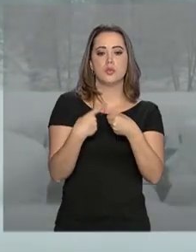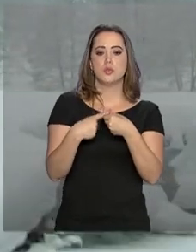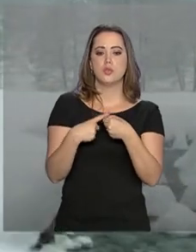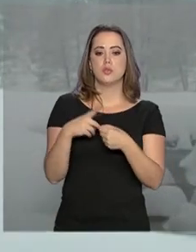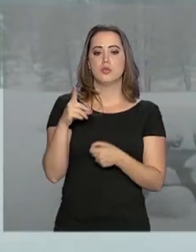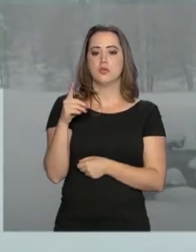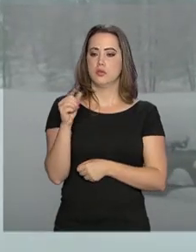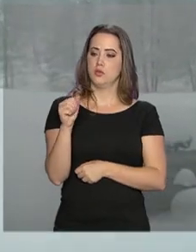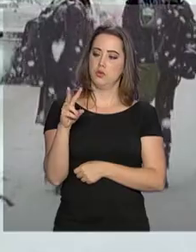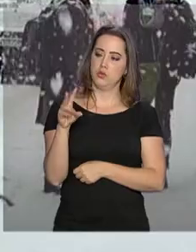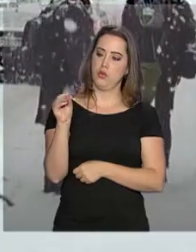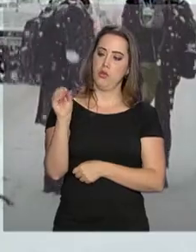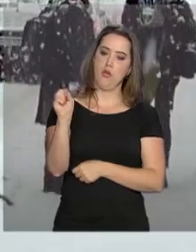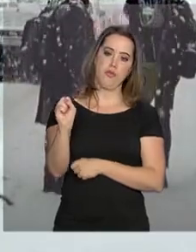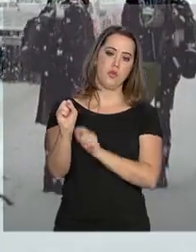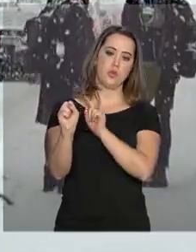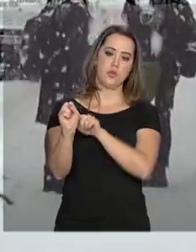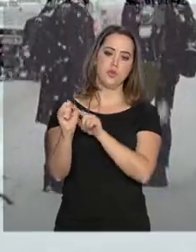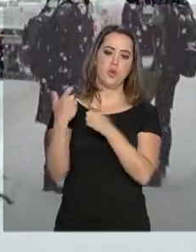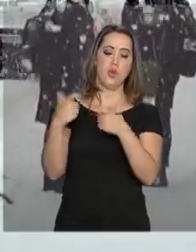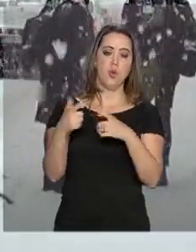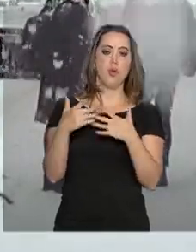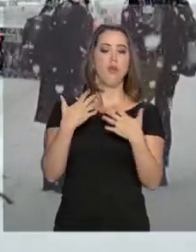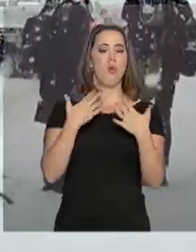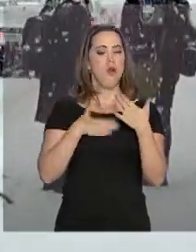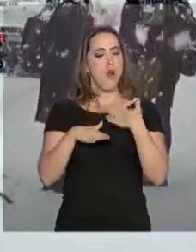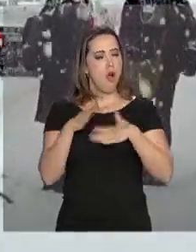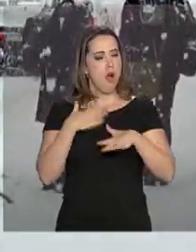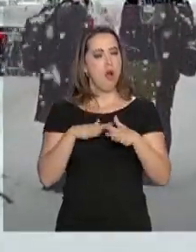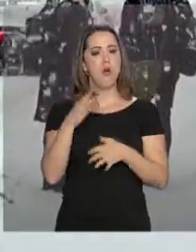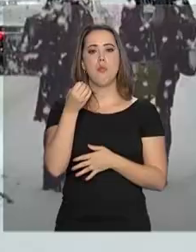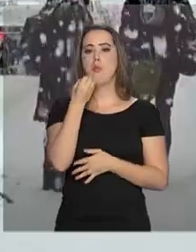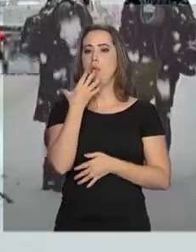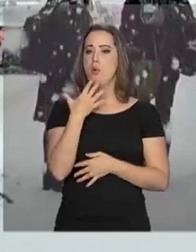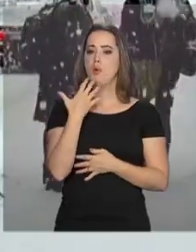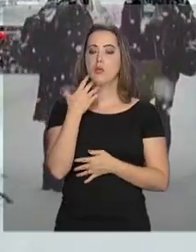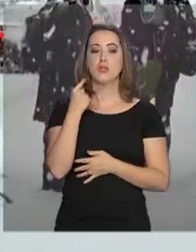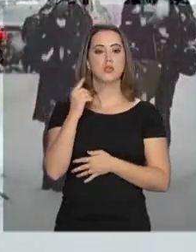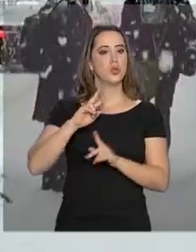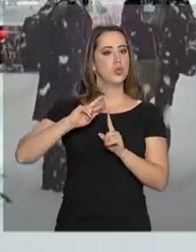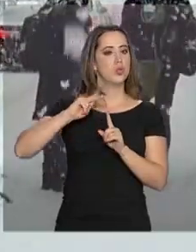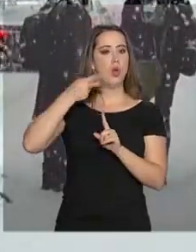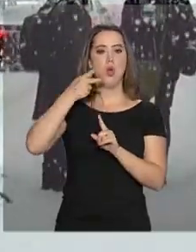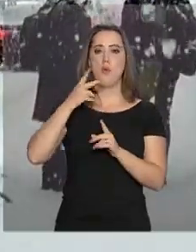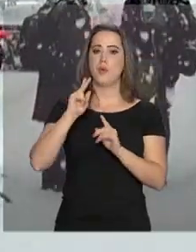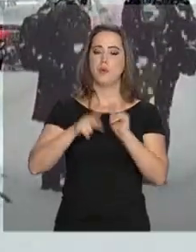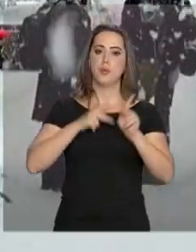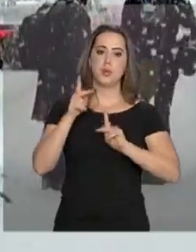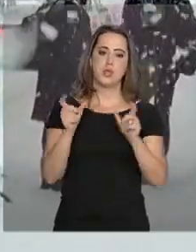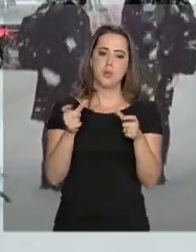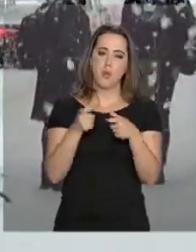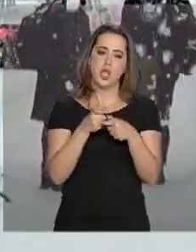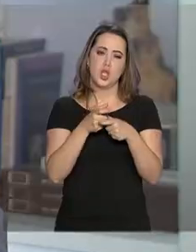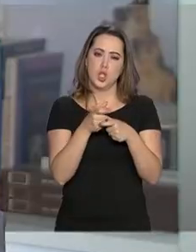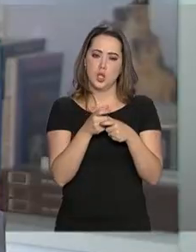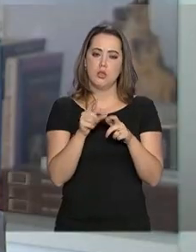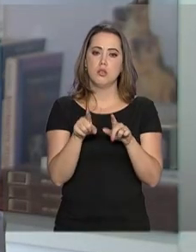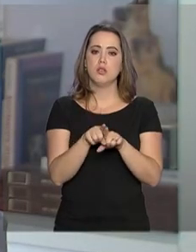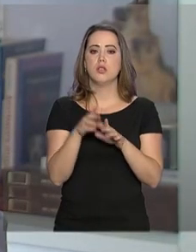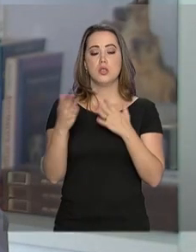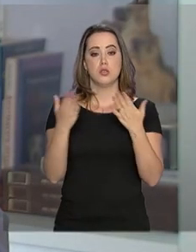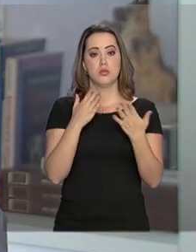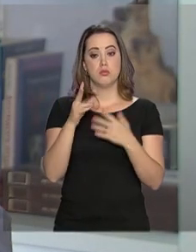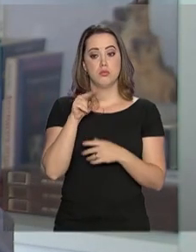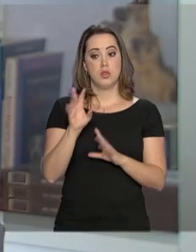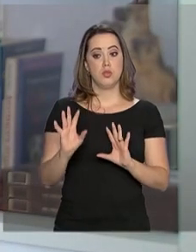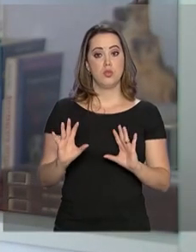davos na suíça é um lugar meio tranquilo que provavelmente mais que dobra a população população é pequenininha para esse